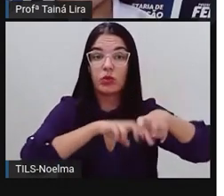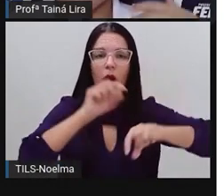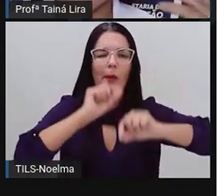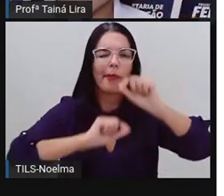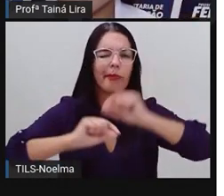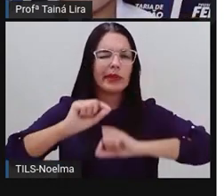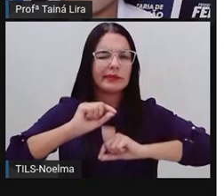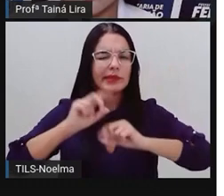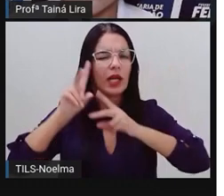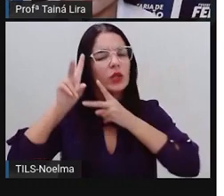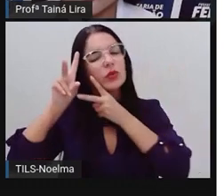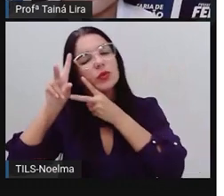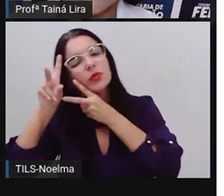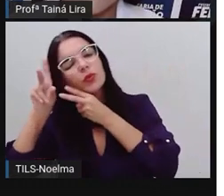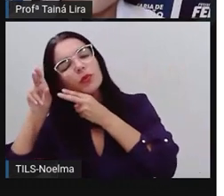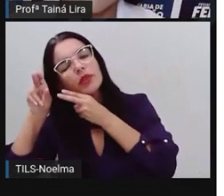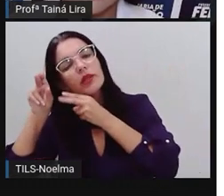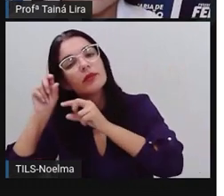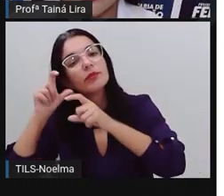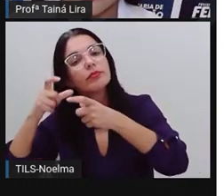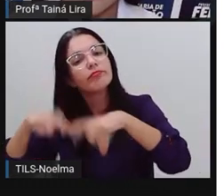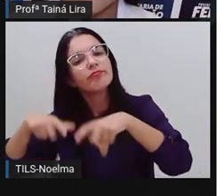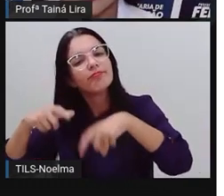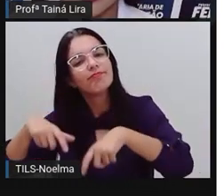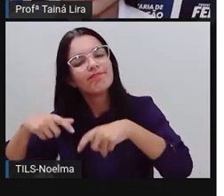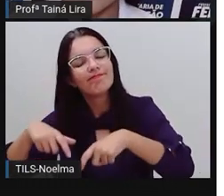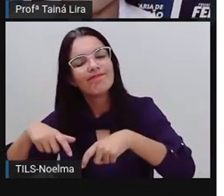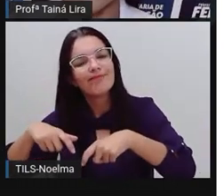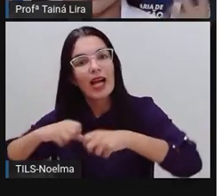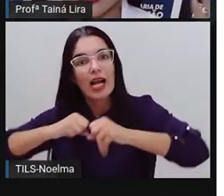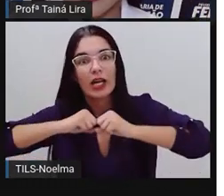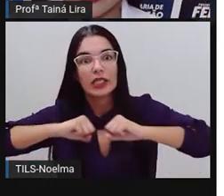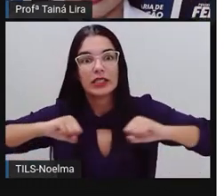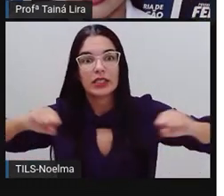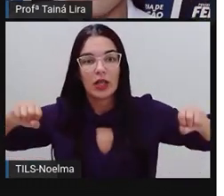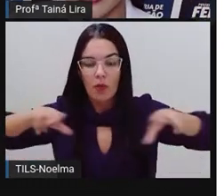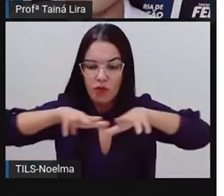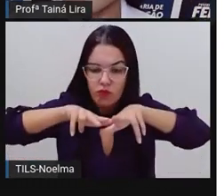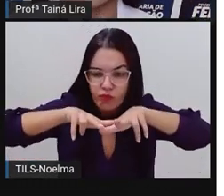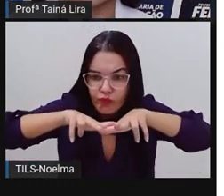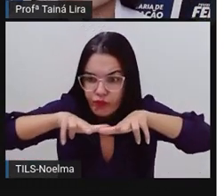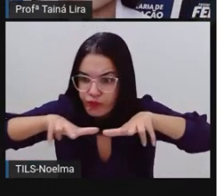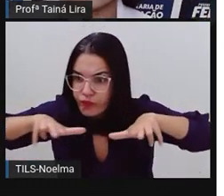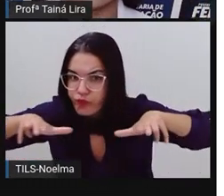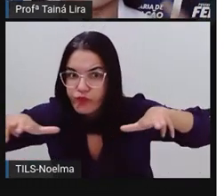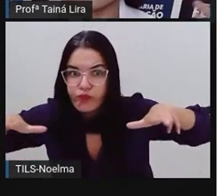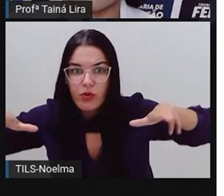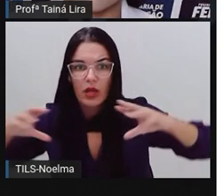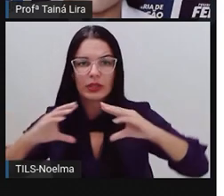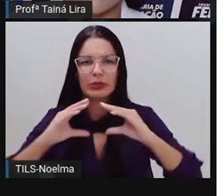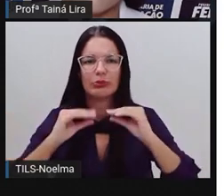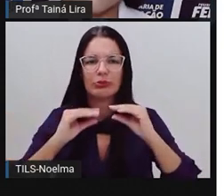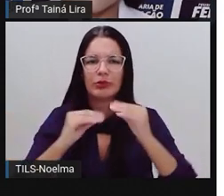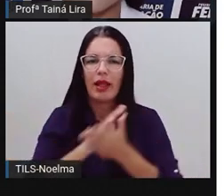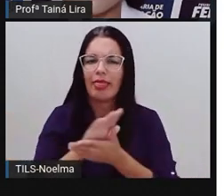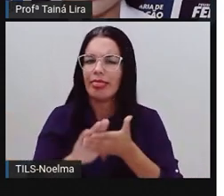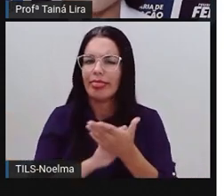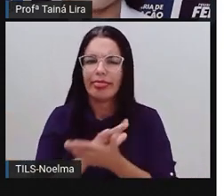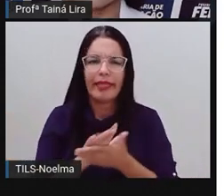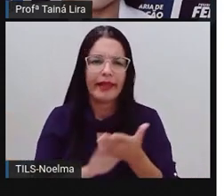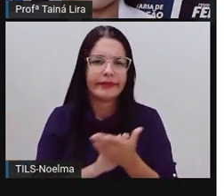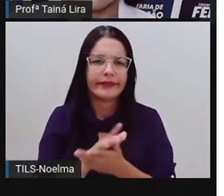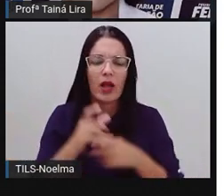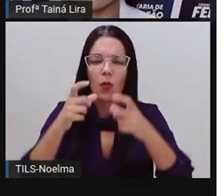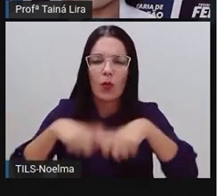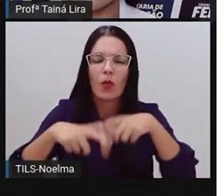grandes barracões é chamado de senzalas tá então quando o trabalho acabava eles iam para as